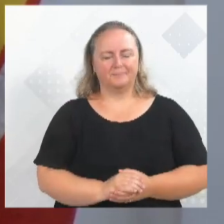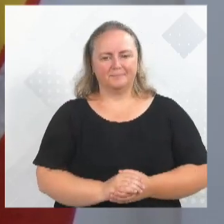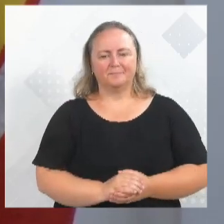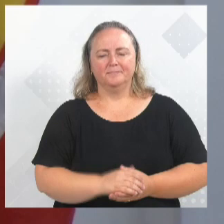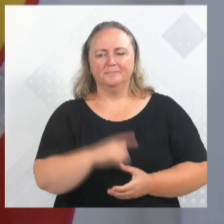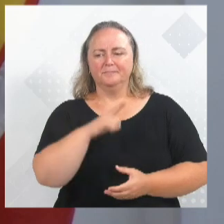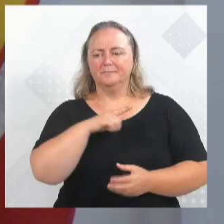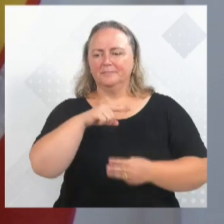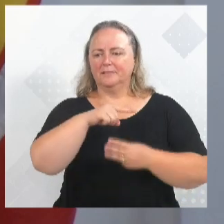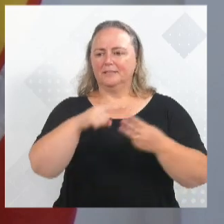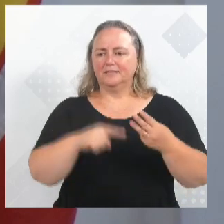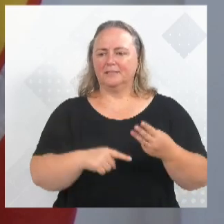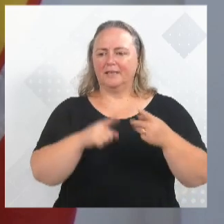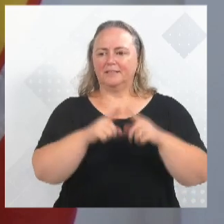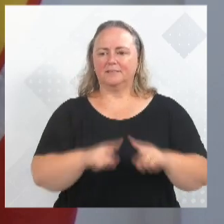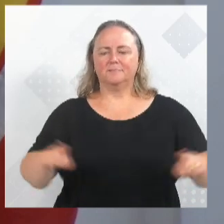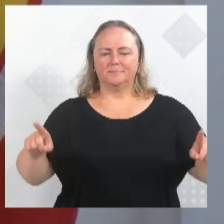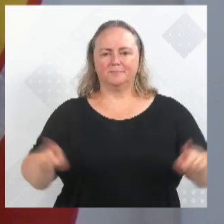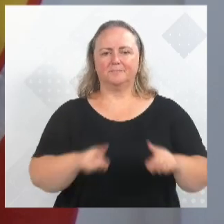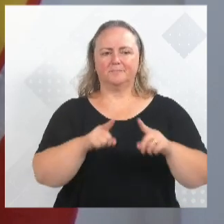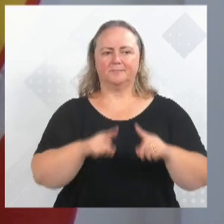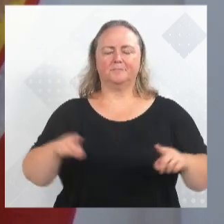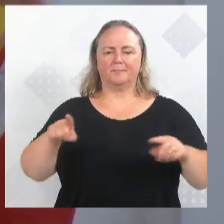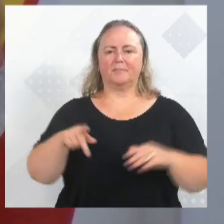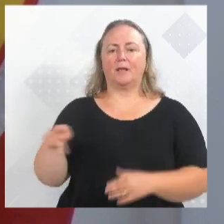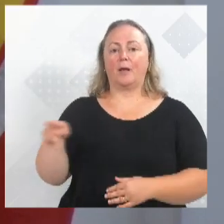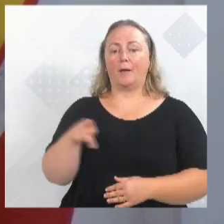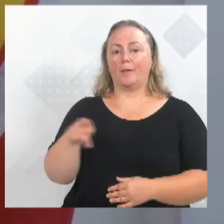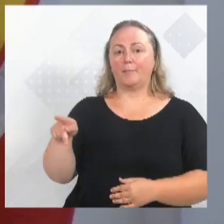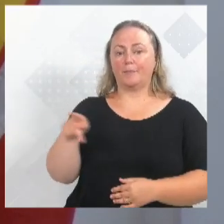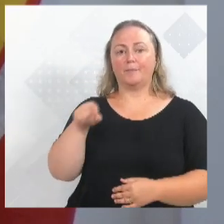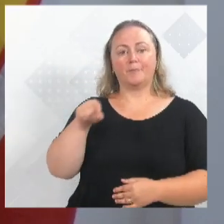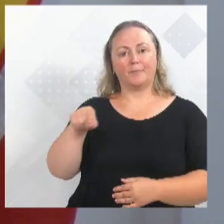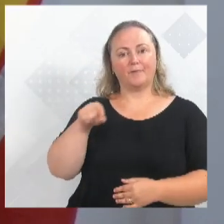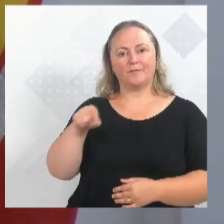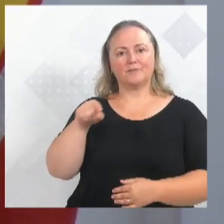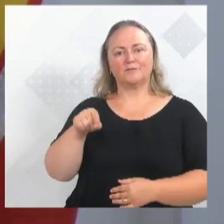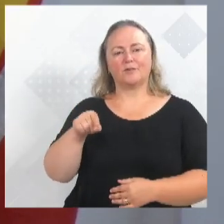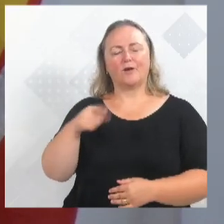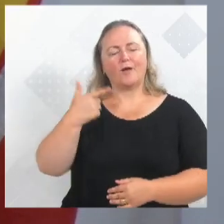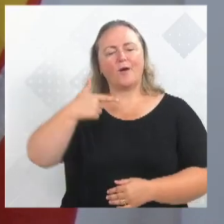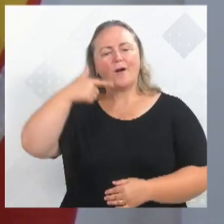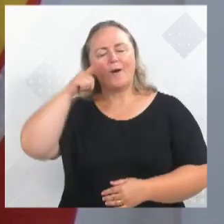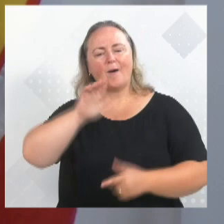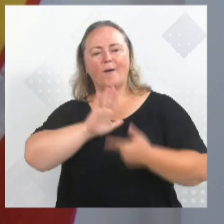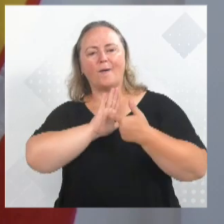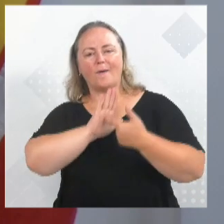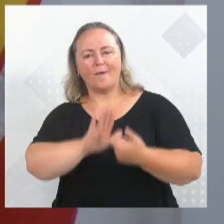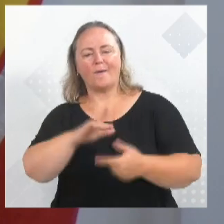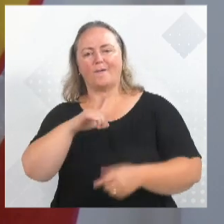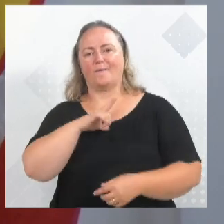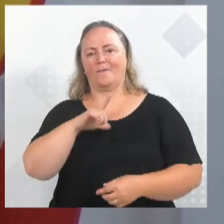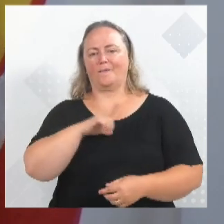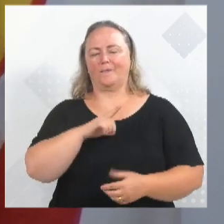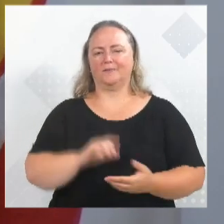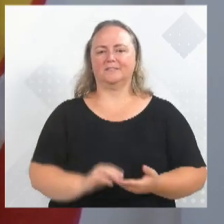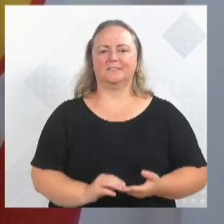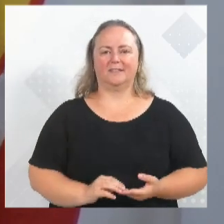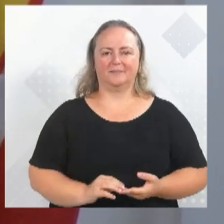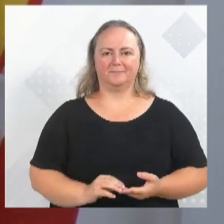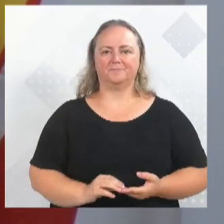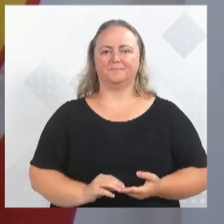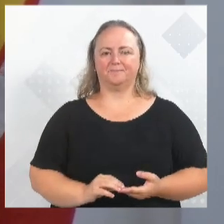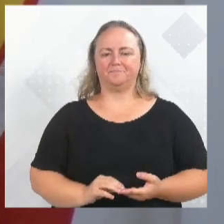eh que são professores que né que abrilhantaram ontem o ambiente mas eu quero aqui me ater